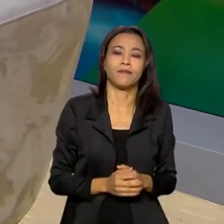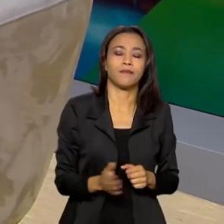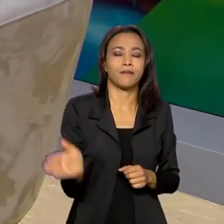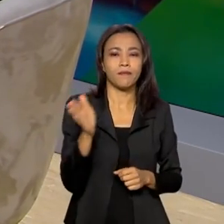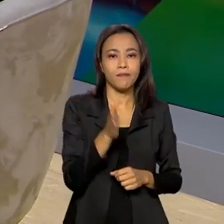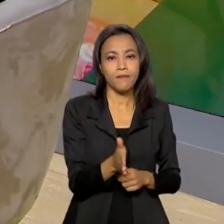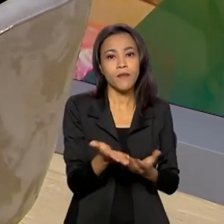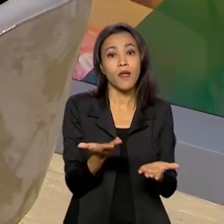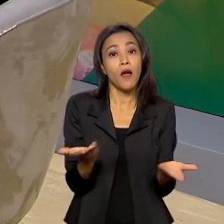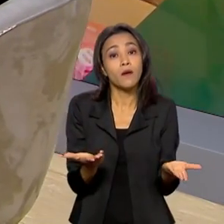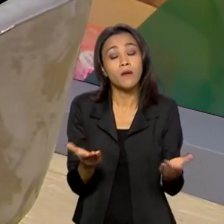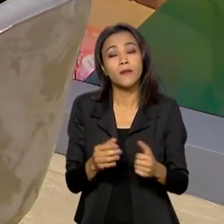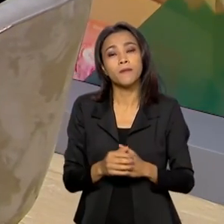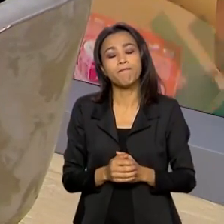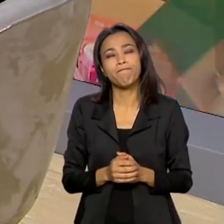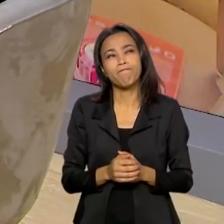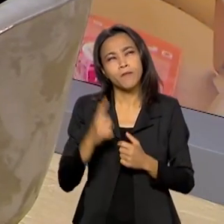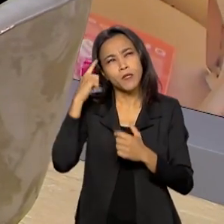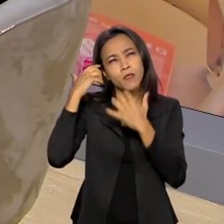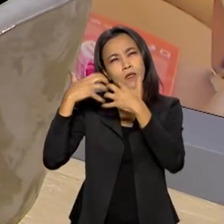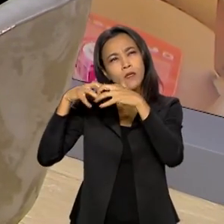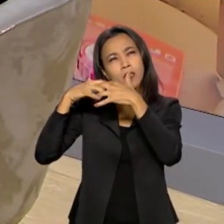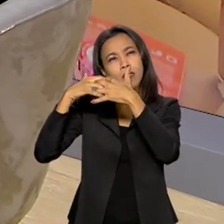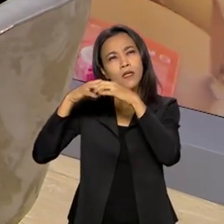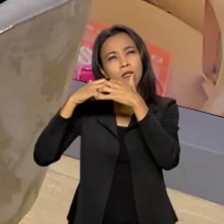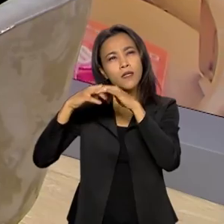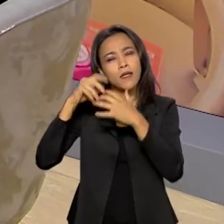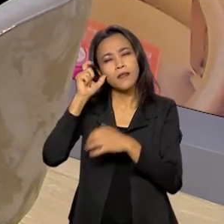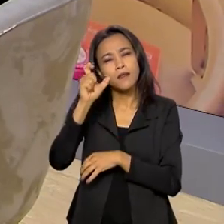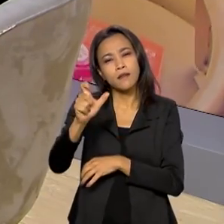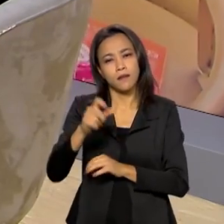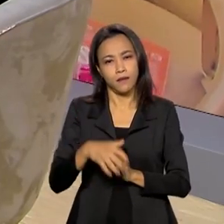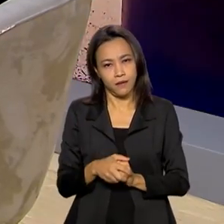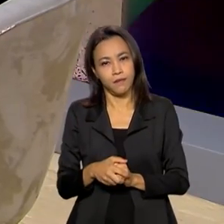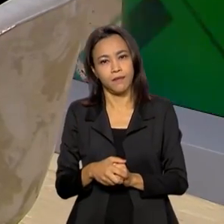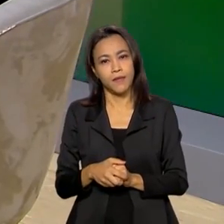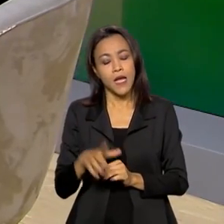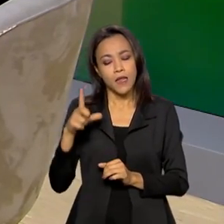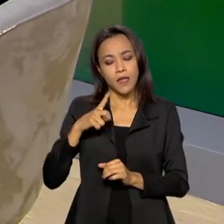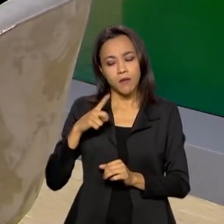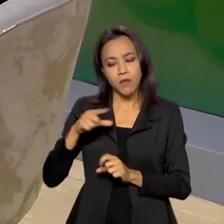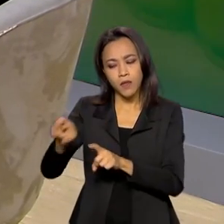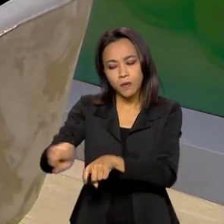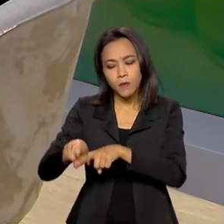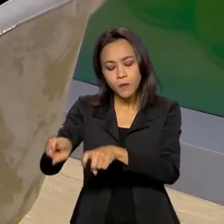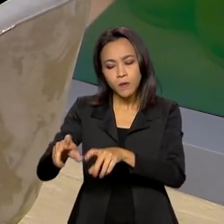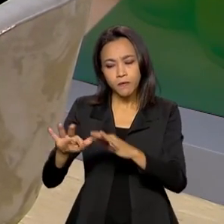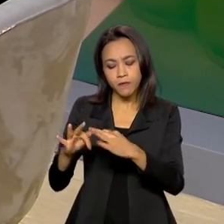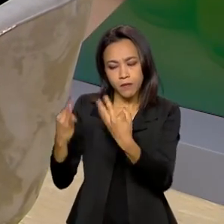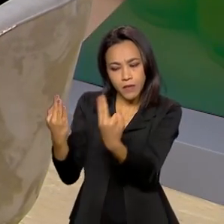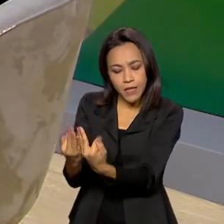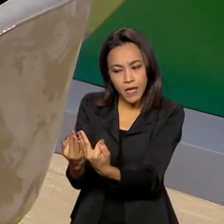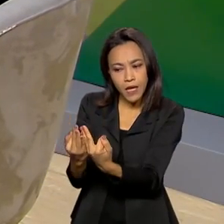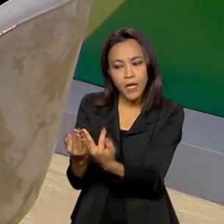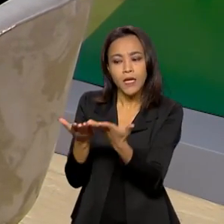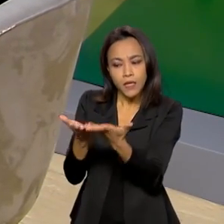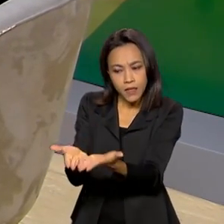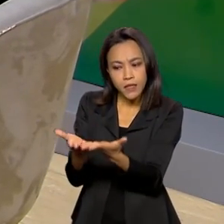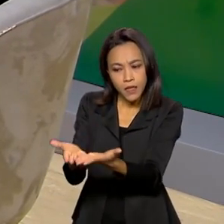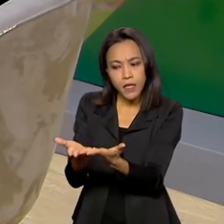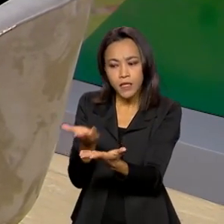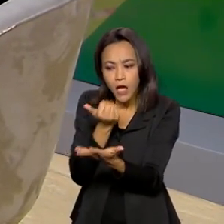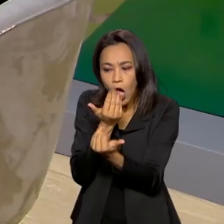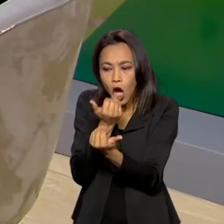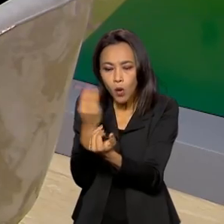eh Talvez uma análise interessante que possa ser feita é que nós temos Agricultura Familiar que tem esse abastecimento no mercado